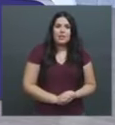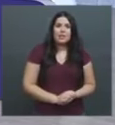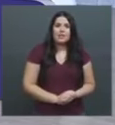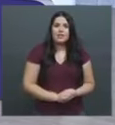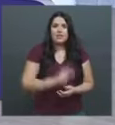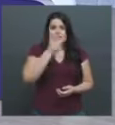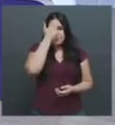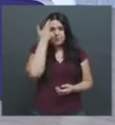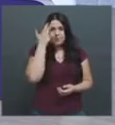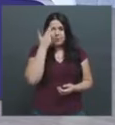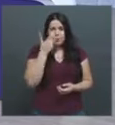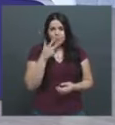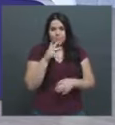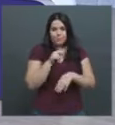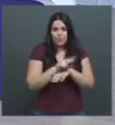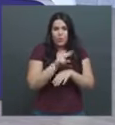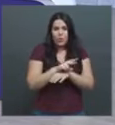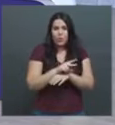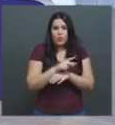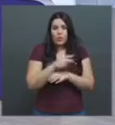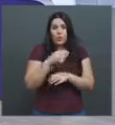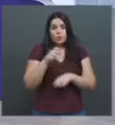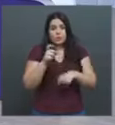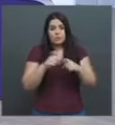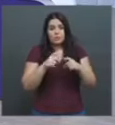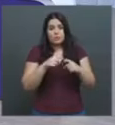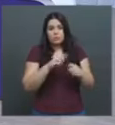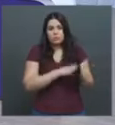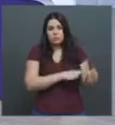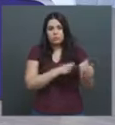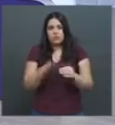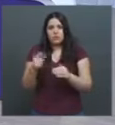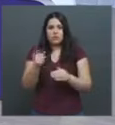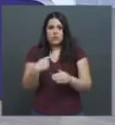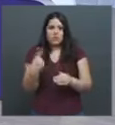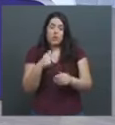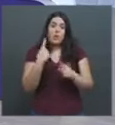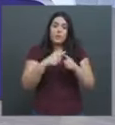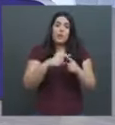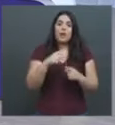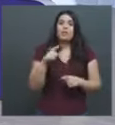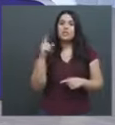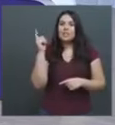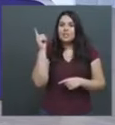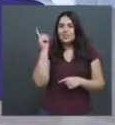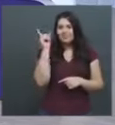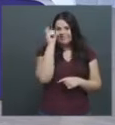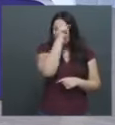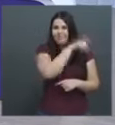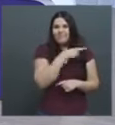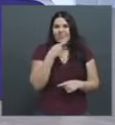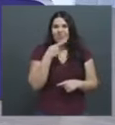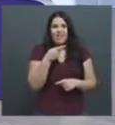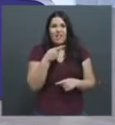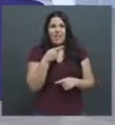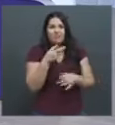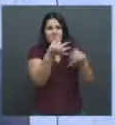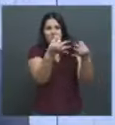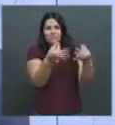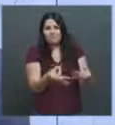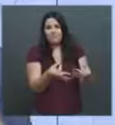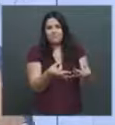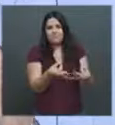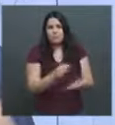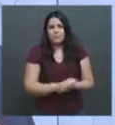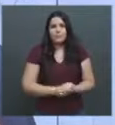região, os doutores enviam para a gente cuidar. Porque é uma situação muito difícil da gente dar um diagnóstico preciso, né? O